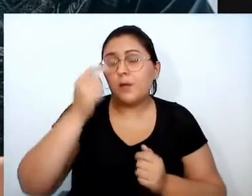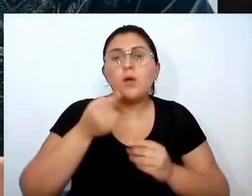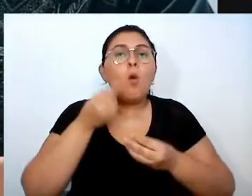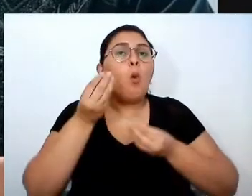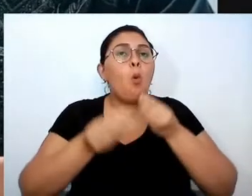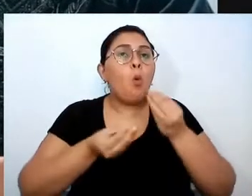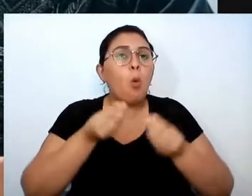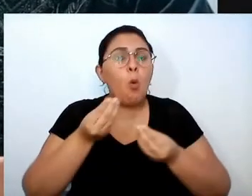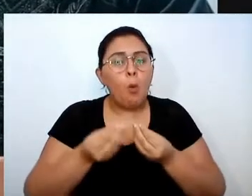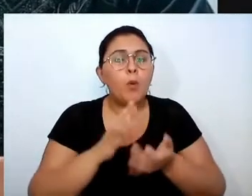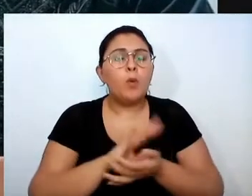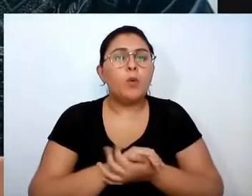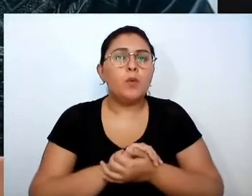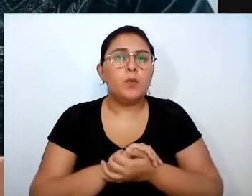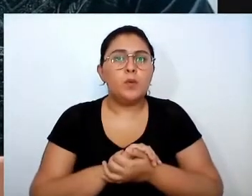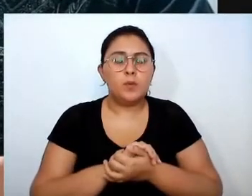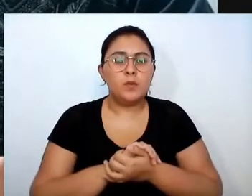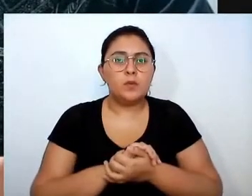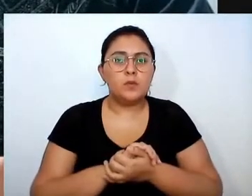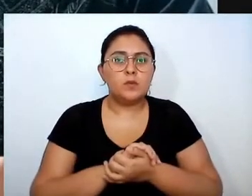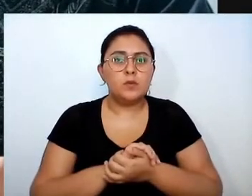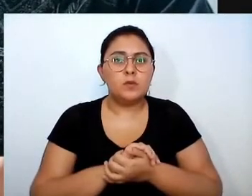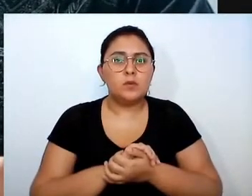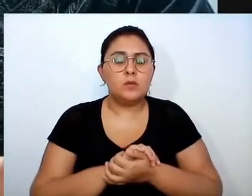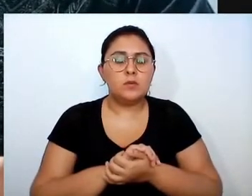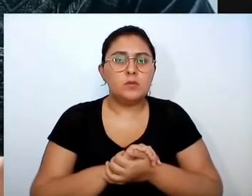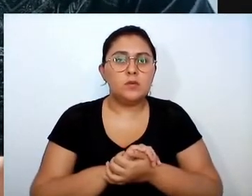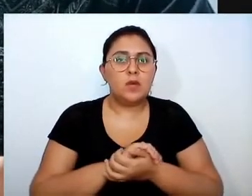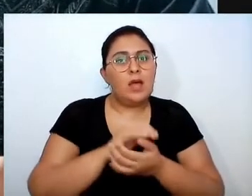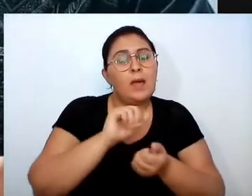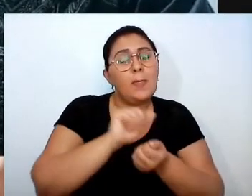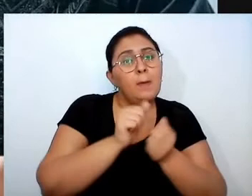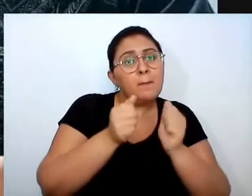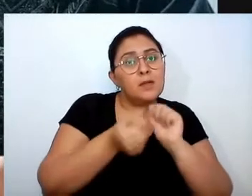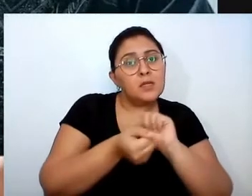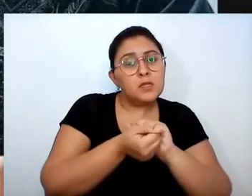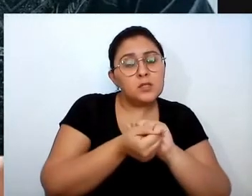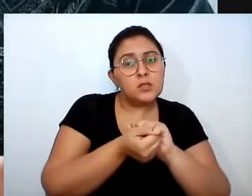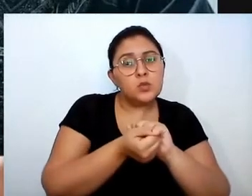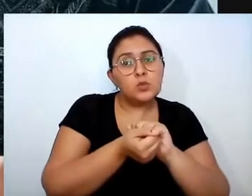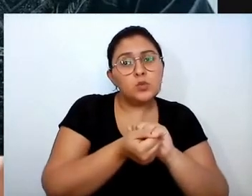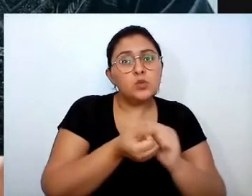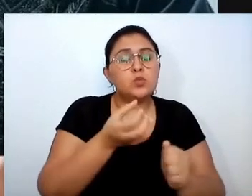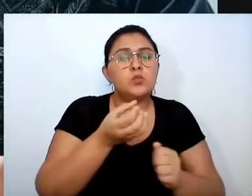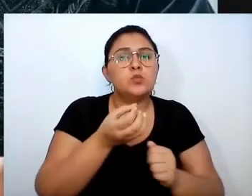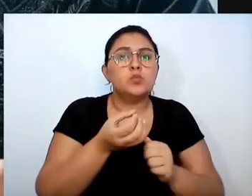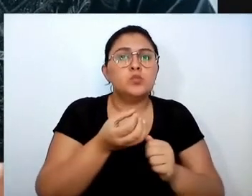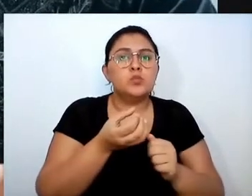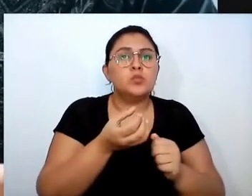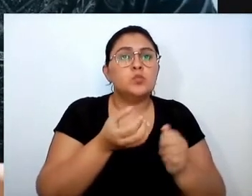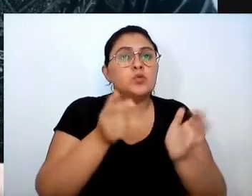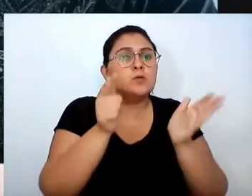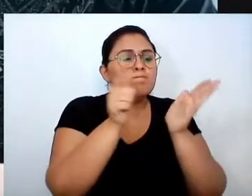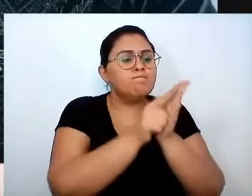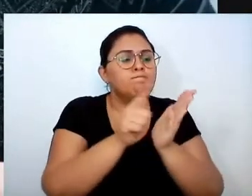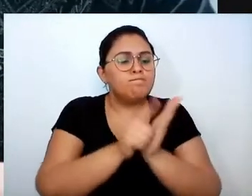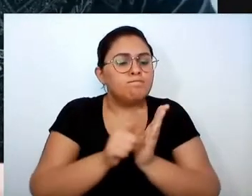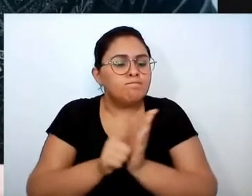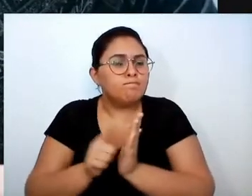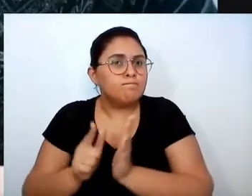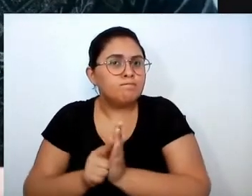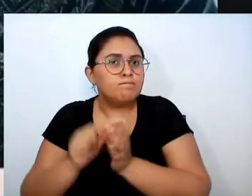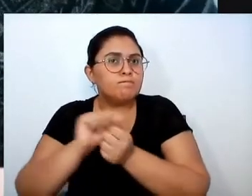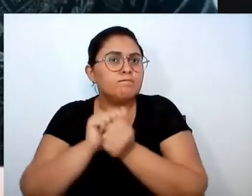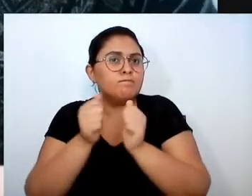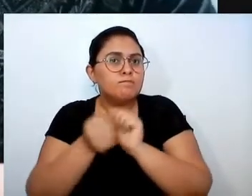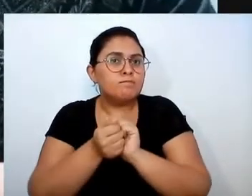pensados, né? Pensa como resolver, por exemplo, padronização de página, né? Para deixar umas próximas.